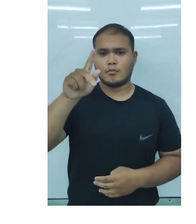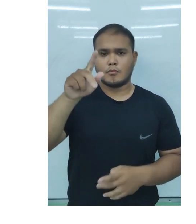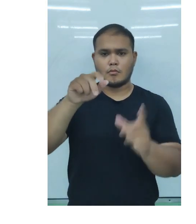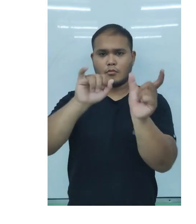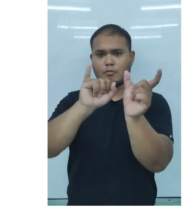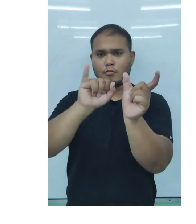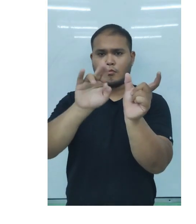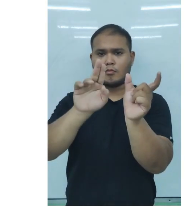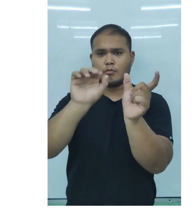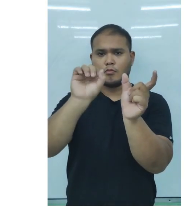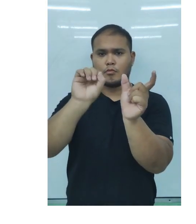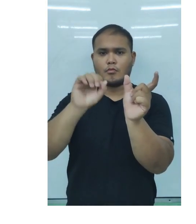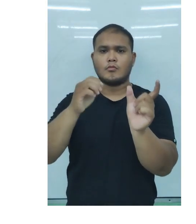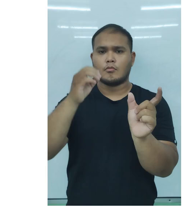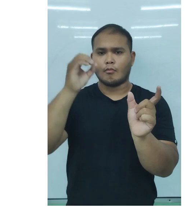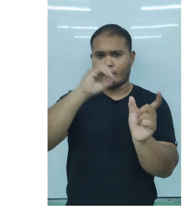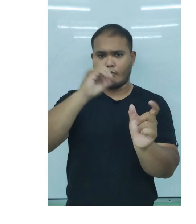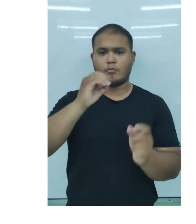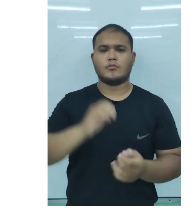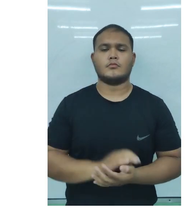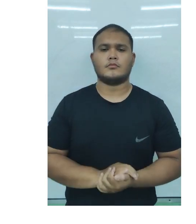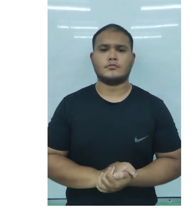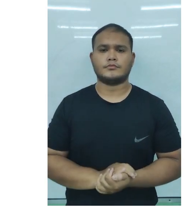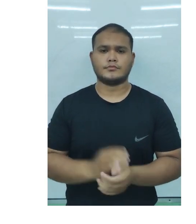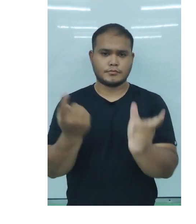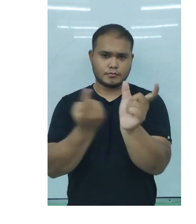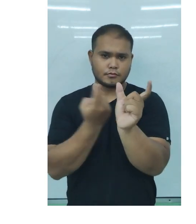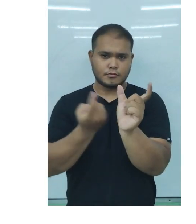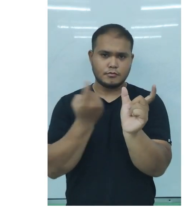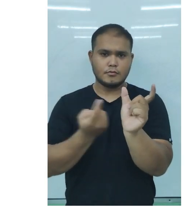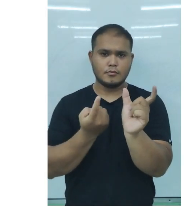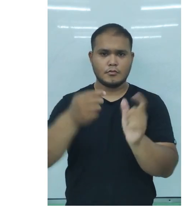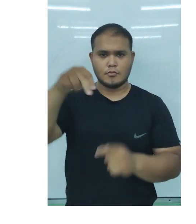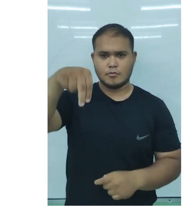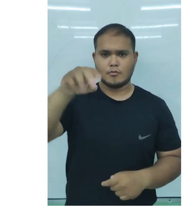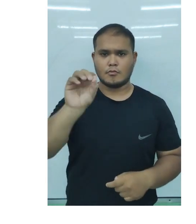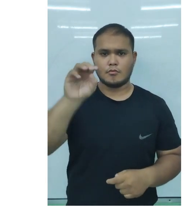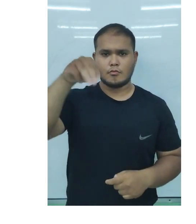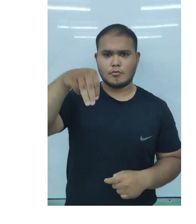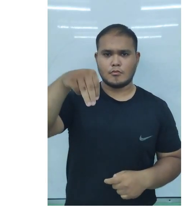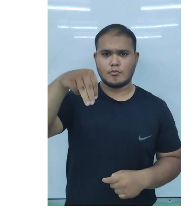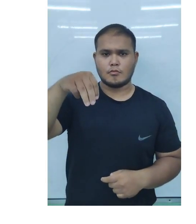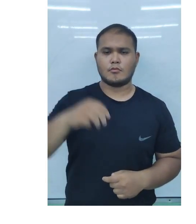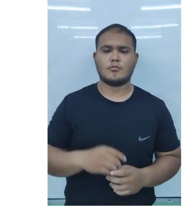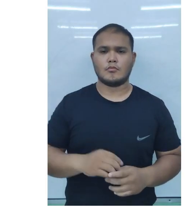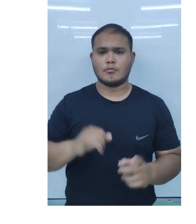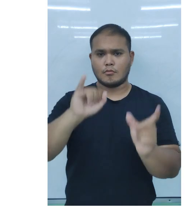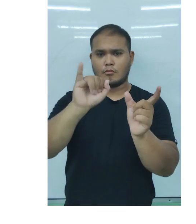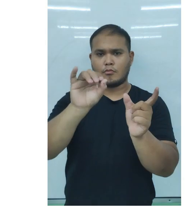Então, no singular, nominativo, pulcrio, vocativo, pulcrio,